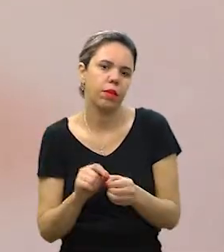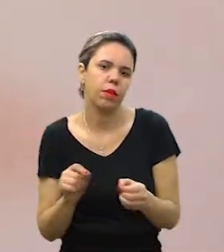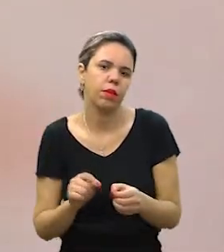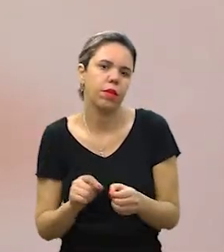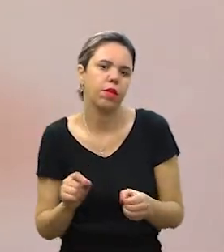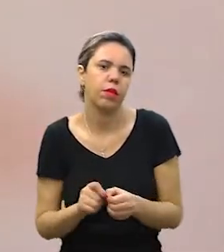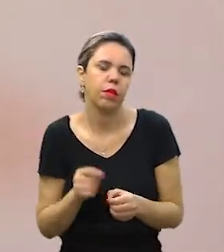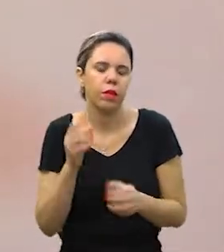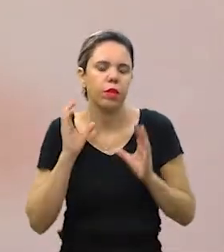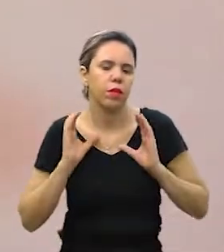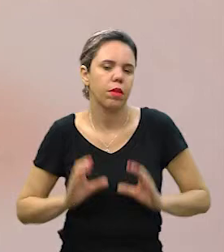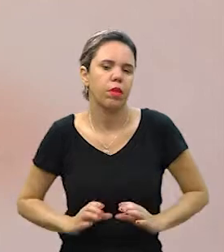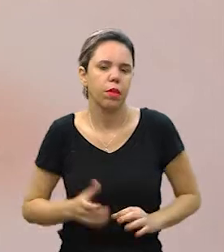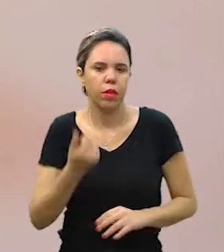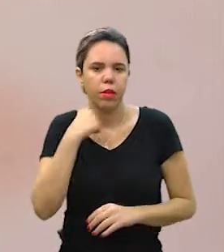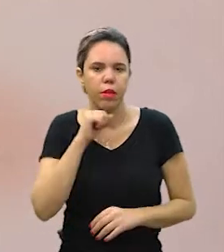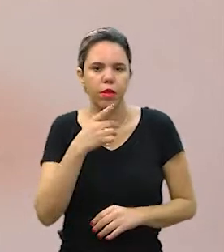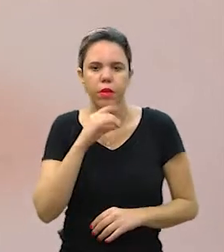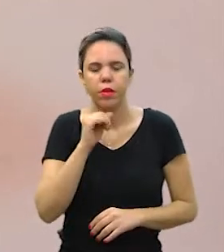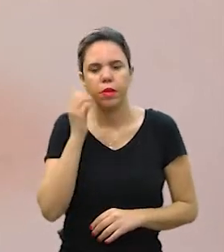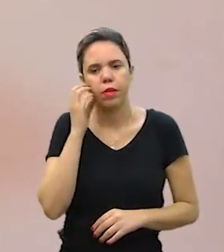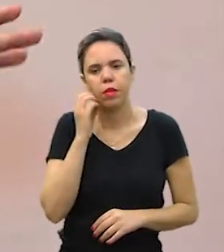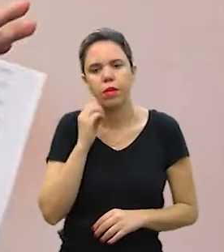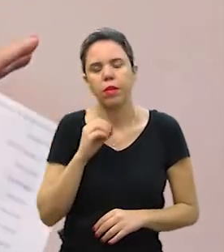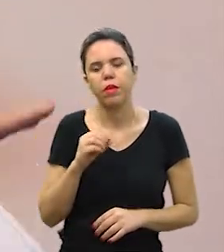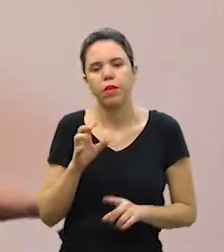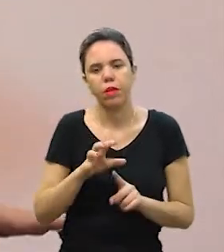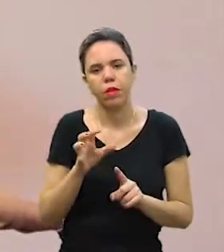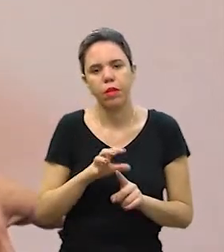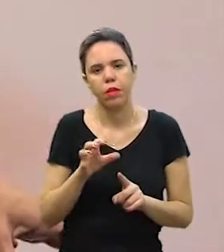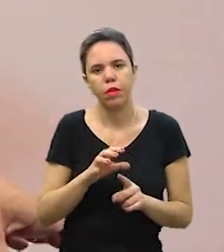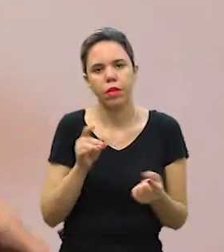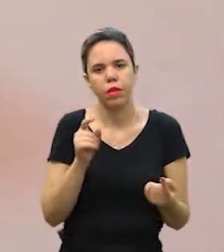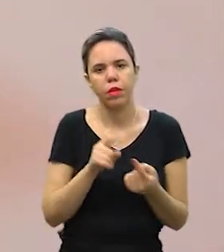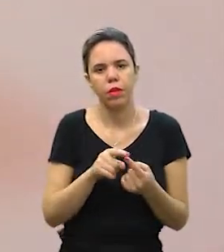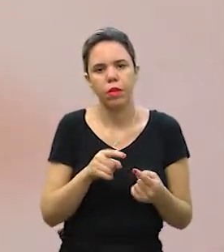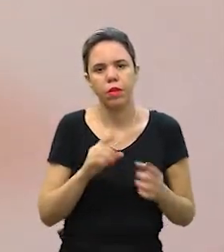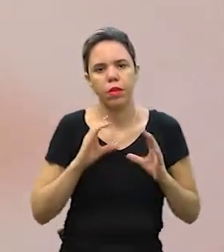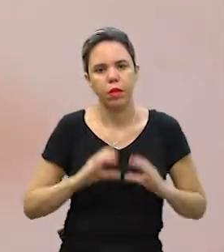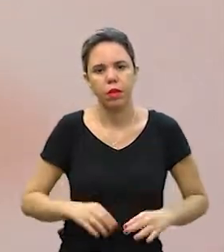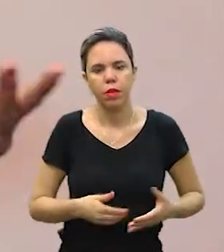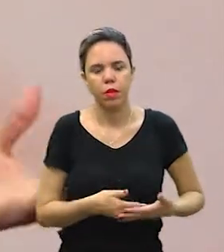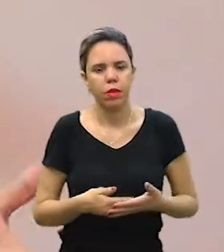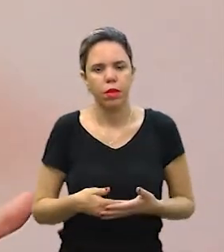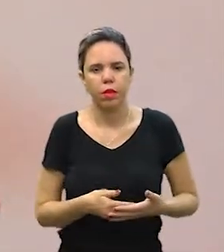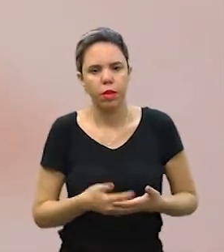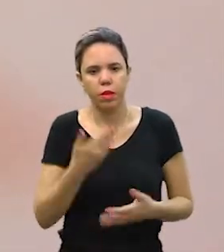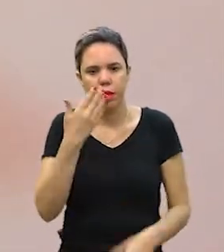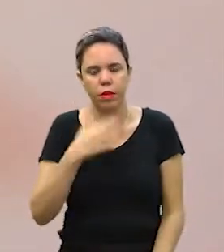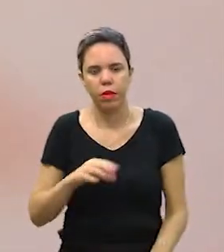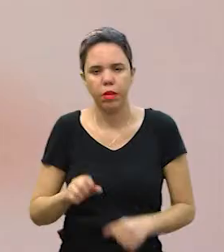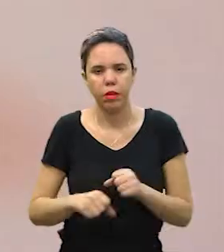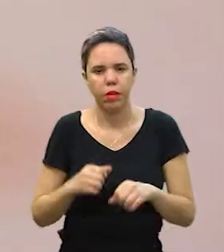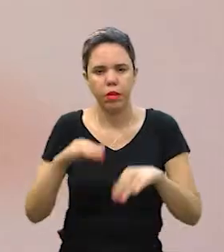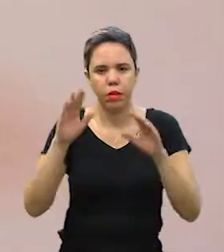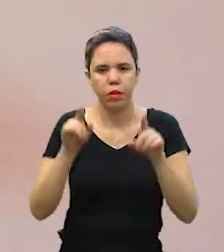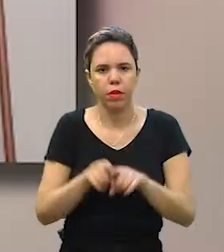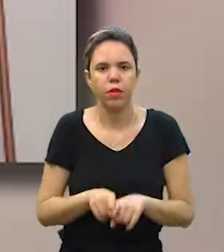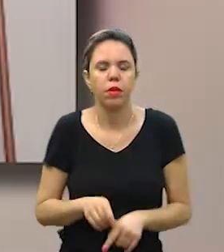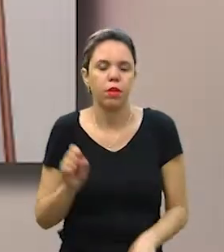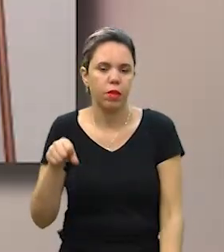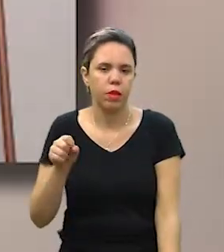fazer. O comportamento da mãe e do pai influencia diretamente no comportamento do bebê e da criança mais velha